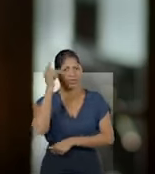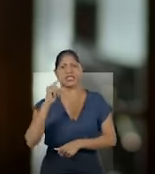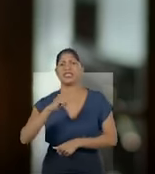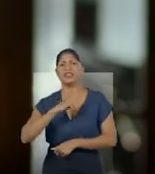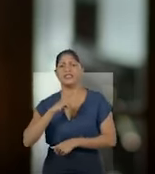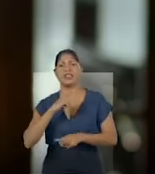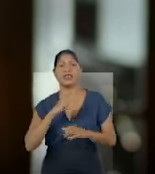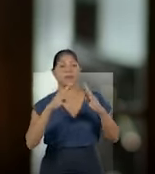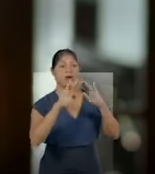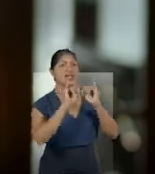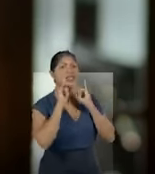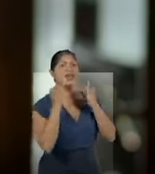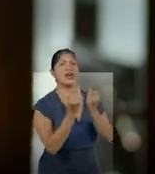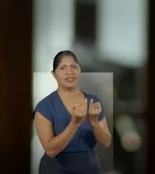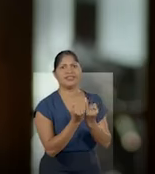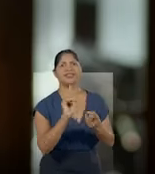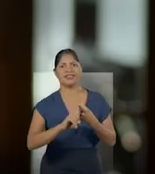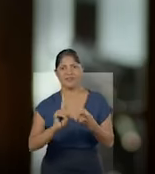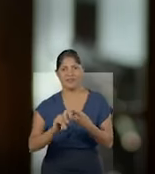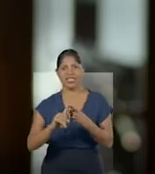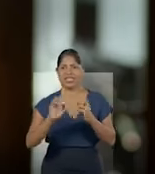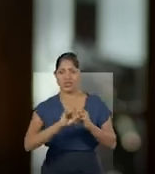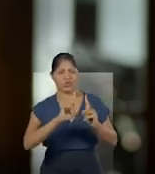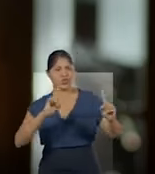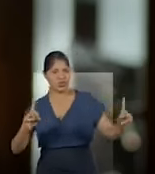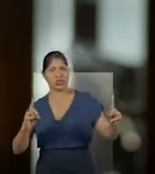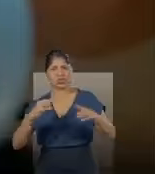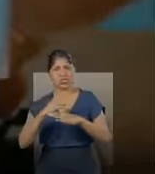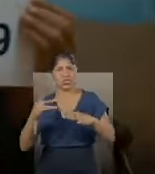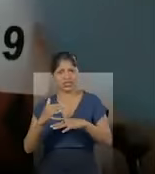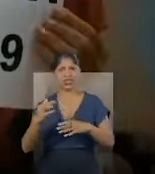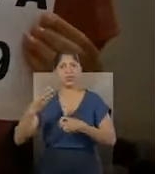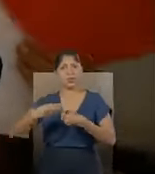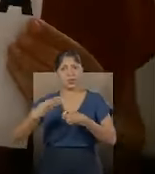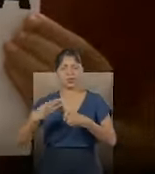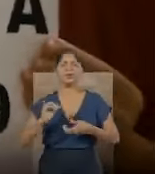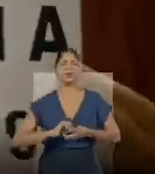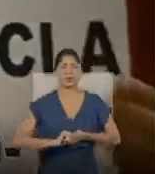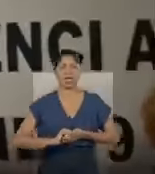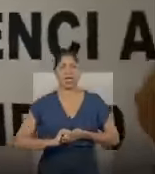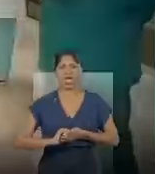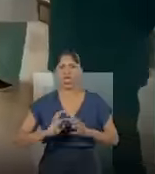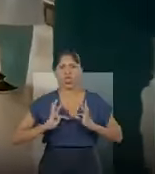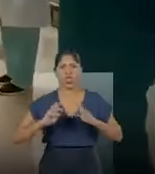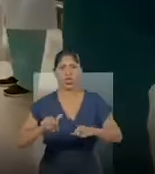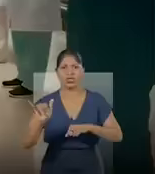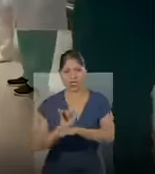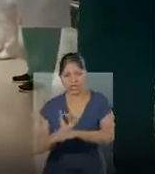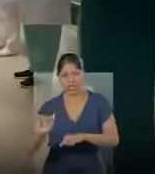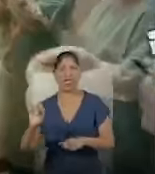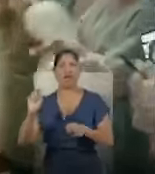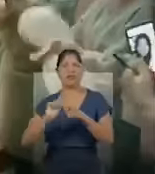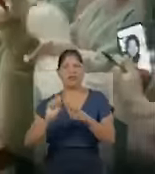nos ribeirinhos mais longe que nós tivéssemos, mais distante da sede do município. Com todas essas ações,